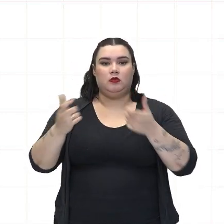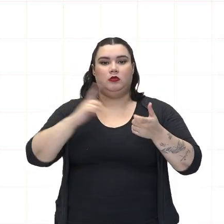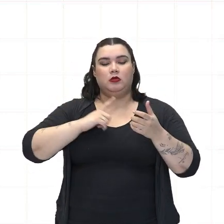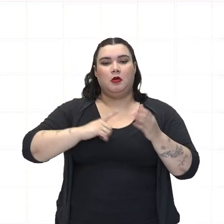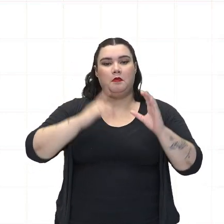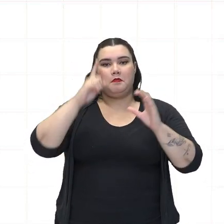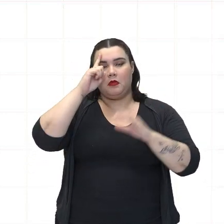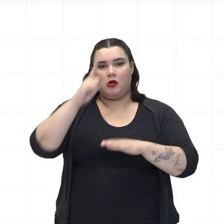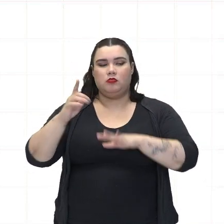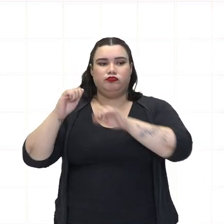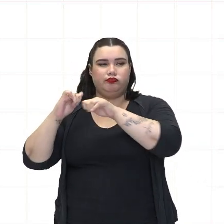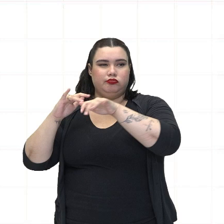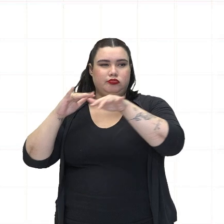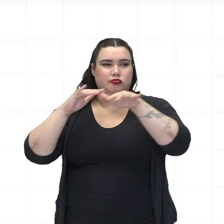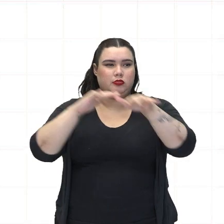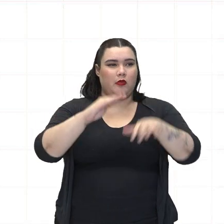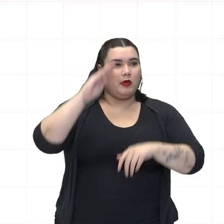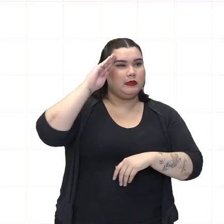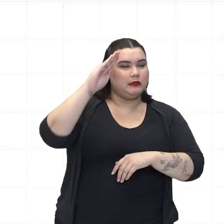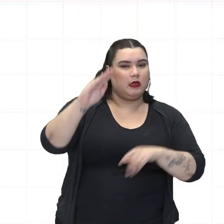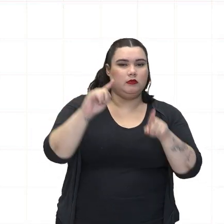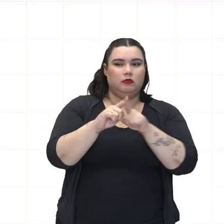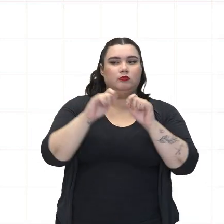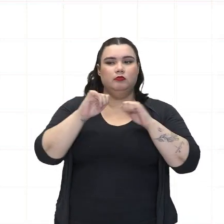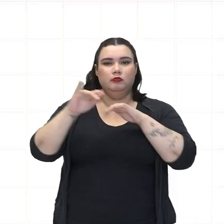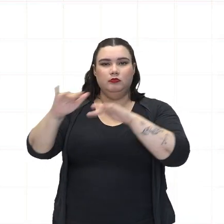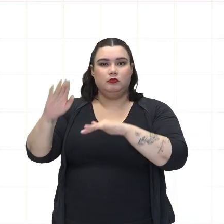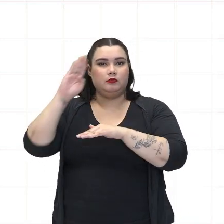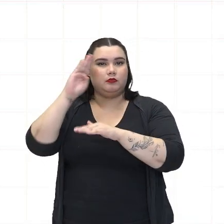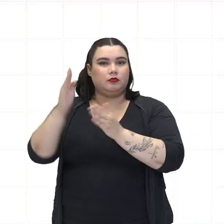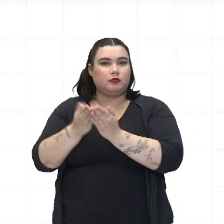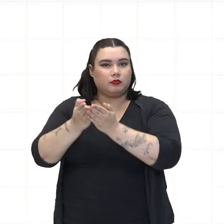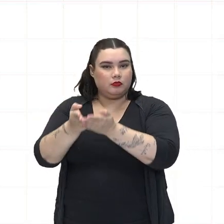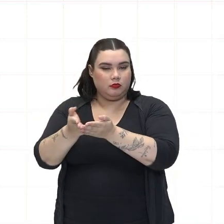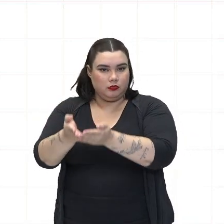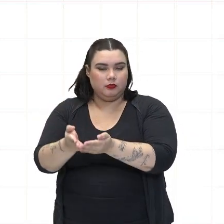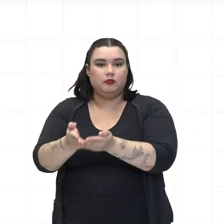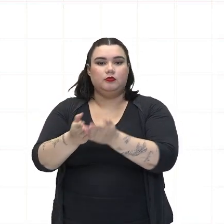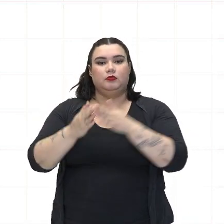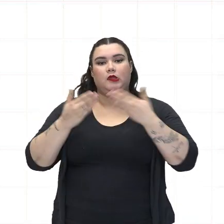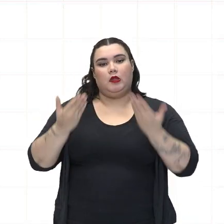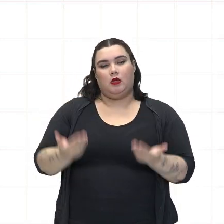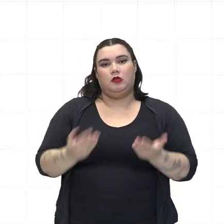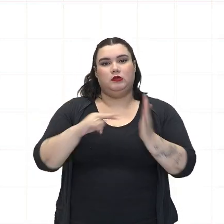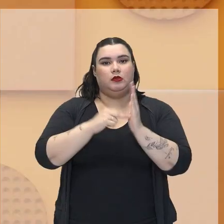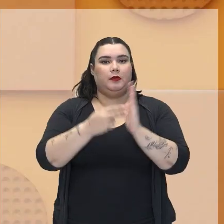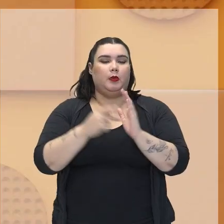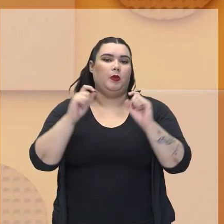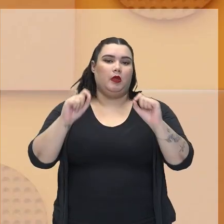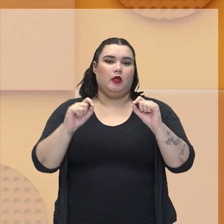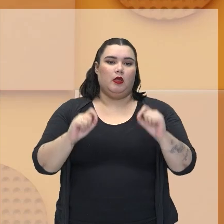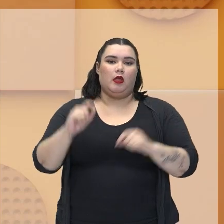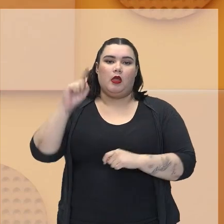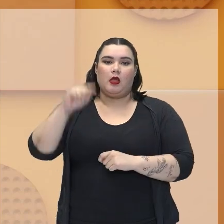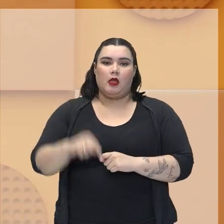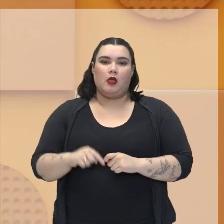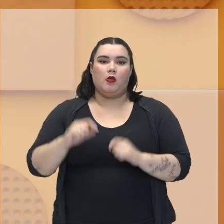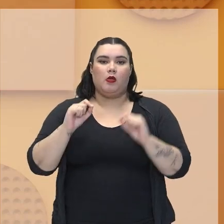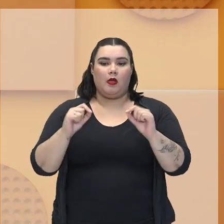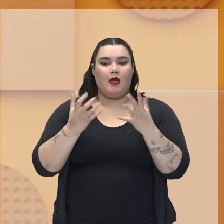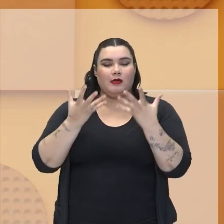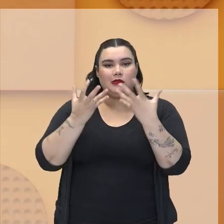Exército e também para a Marinha, tá, gente? Então, tornou-se basicamente um mecanismo de